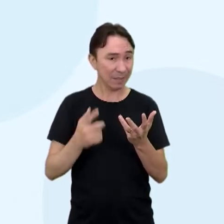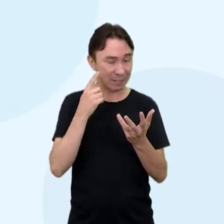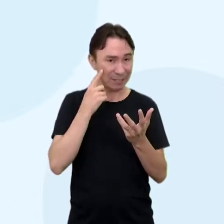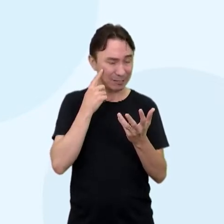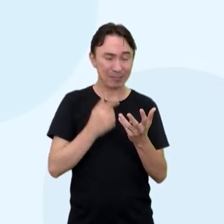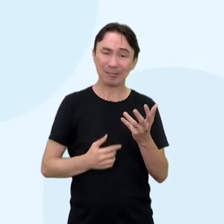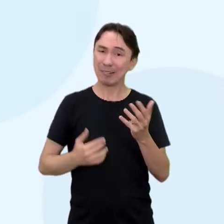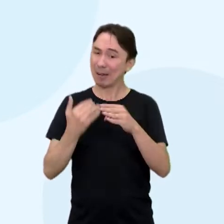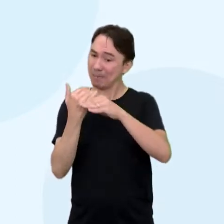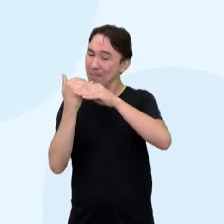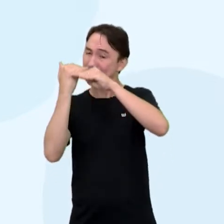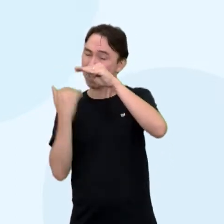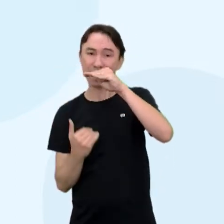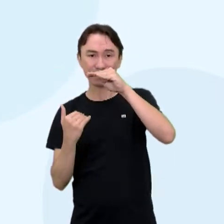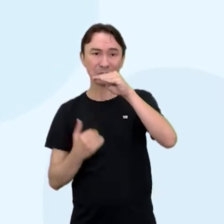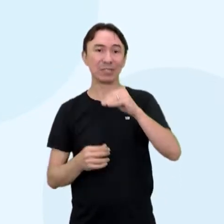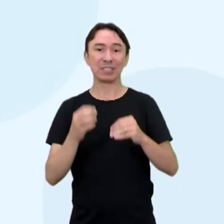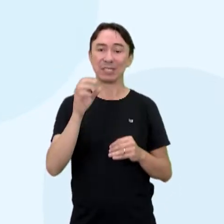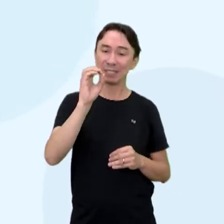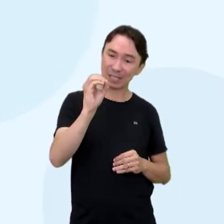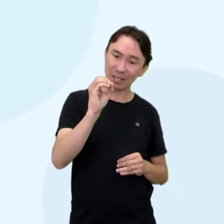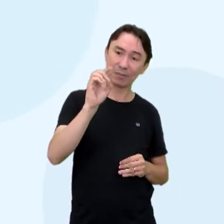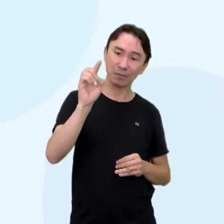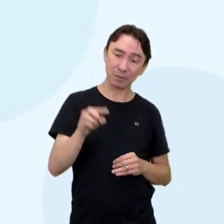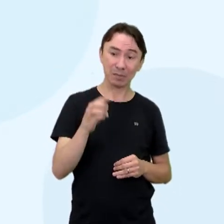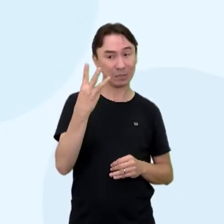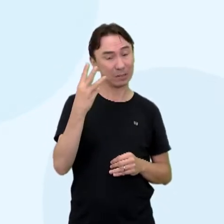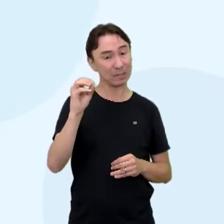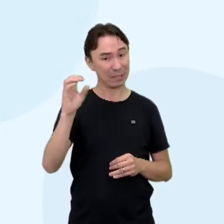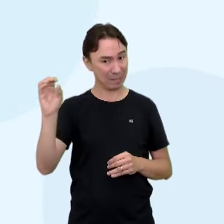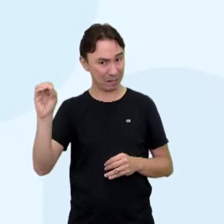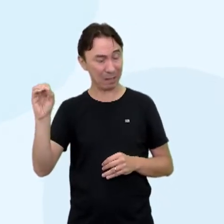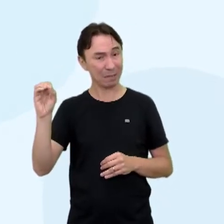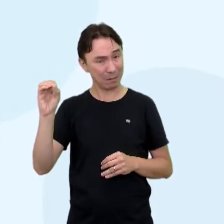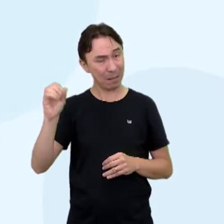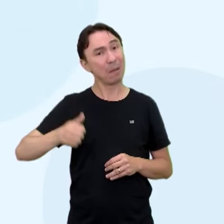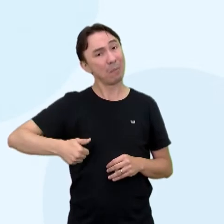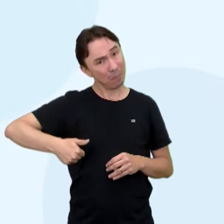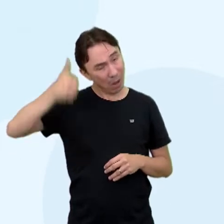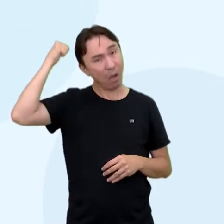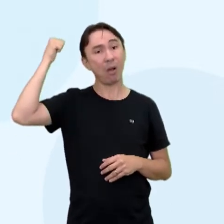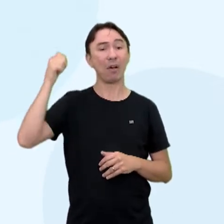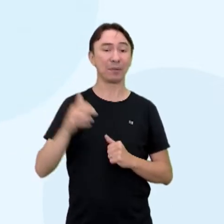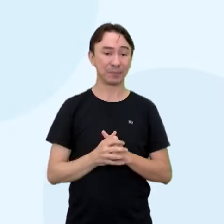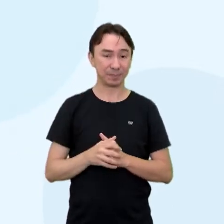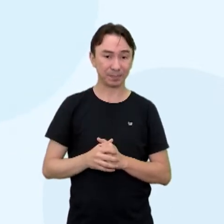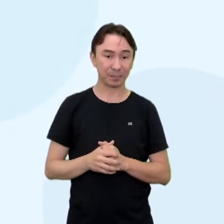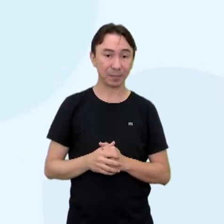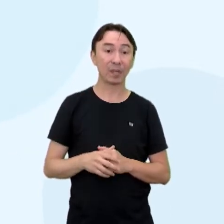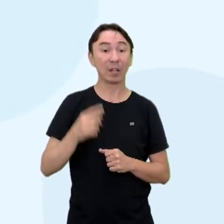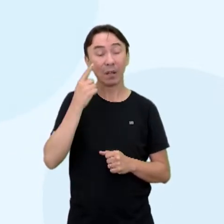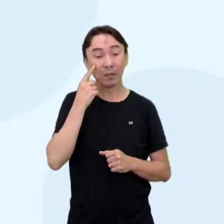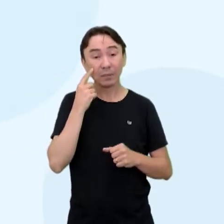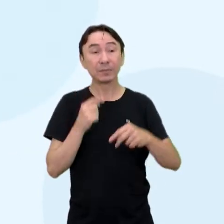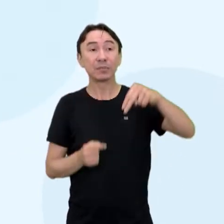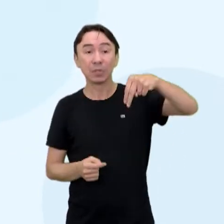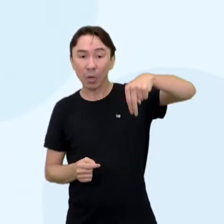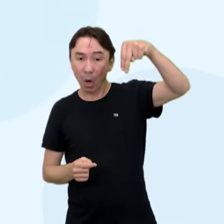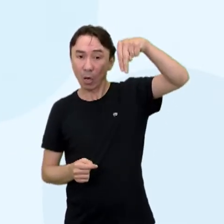ideal. O certo era ser 0, né? Mas nenhum país do mundo tem 0 aí como índice Gini. No norte, né,